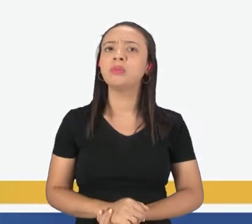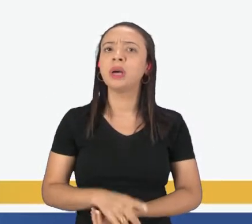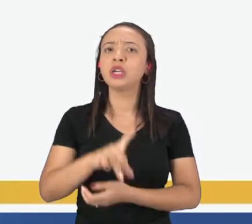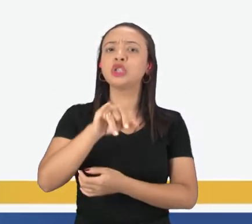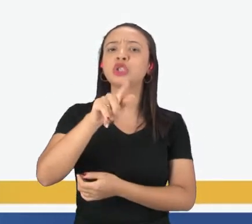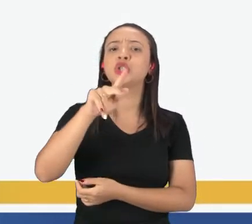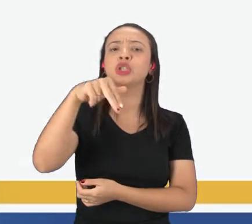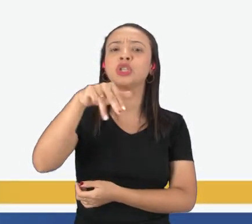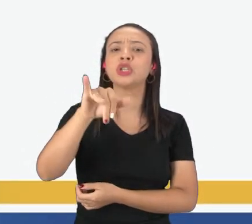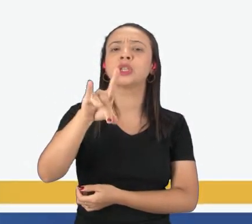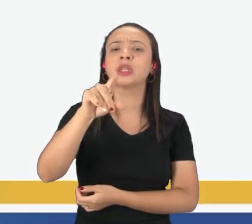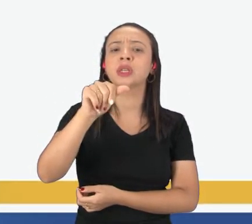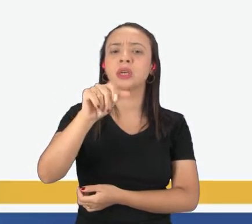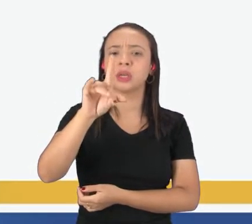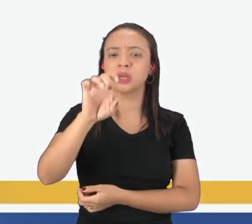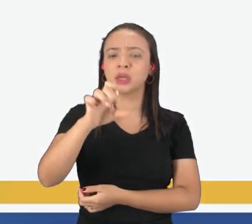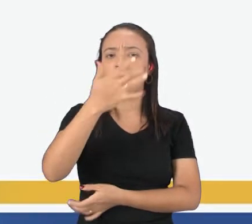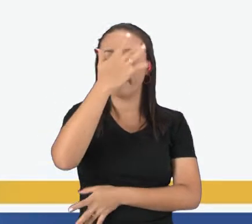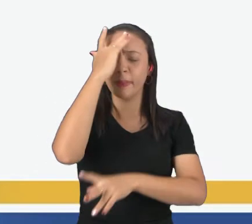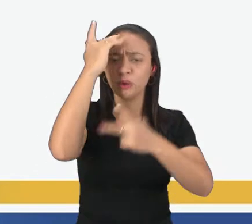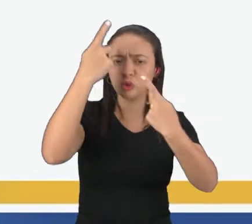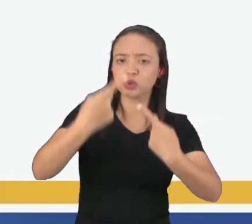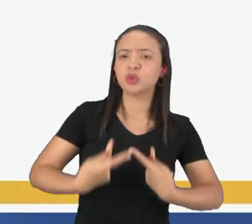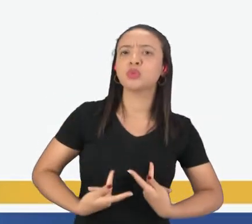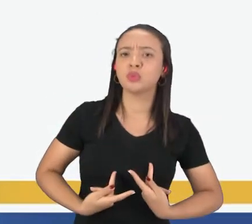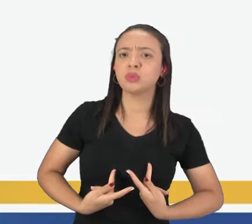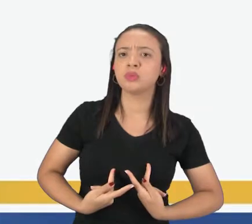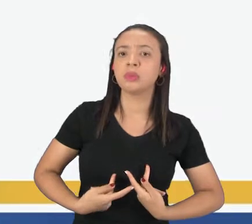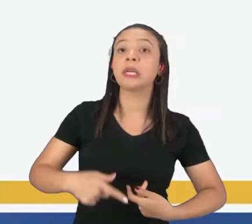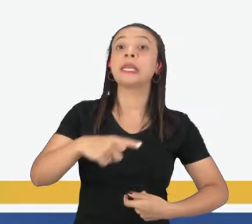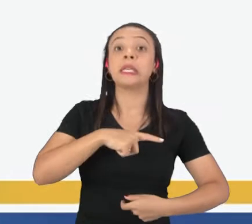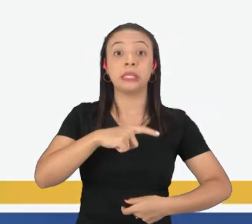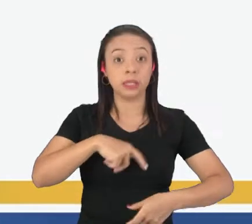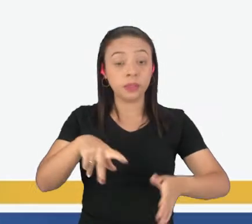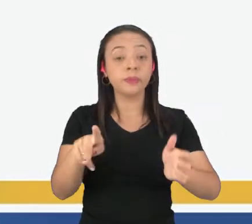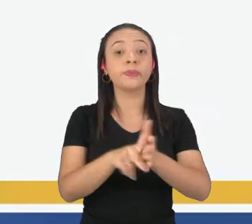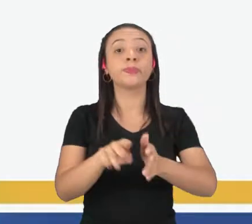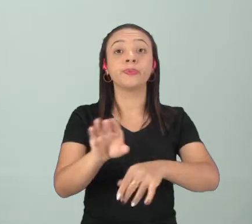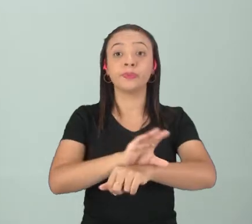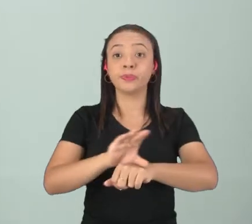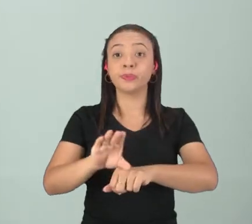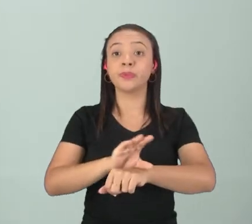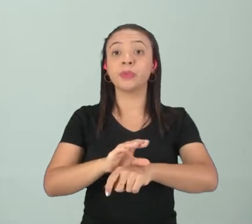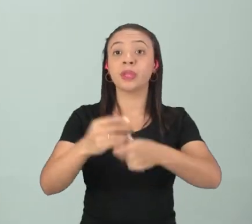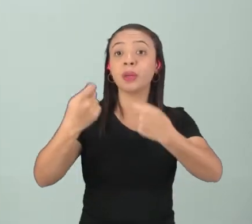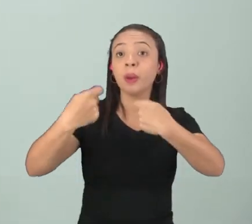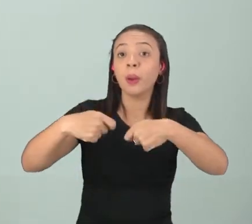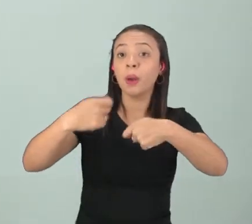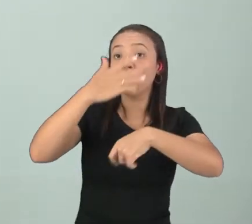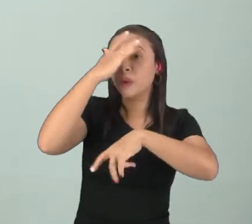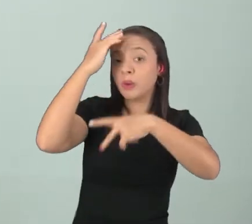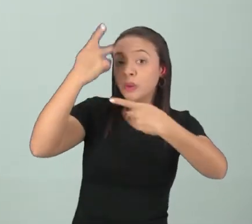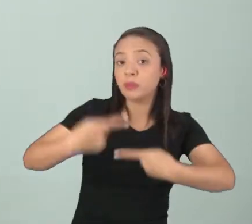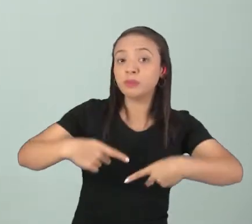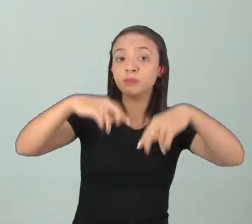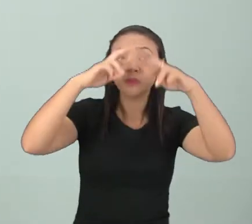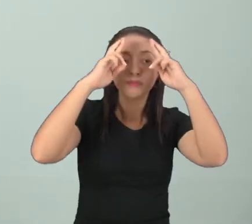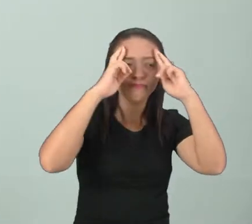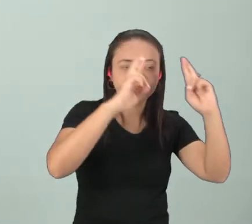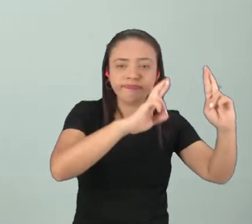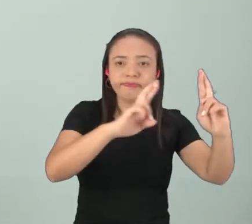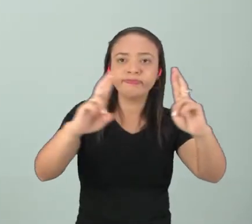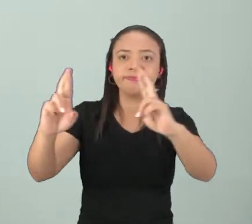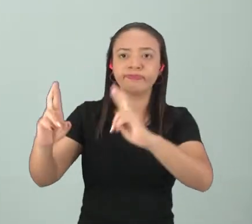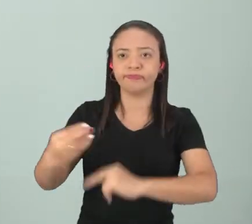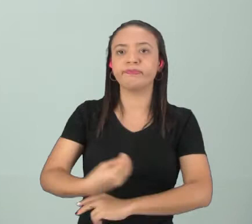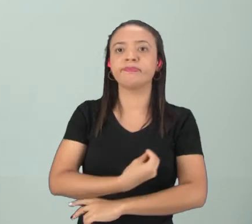A dignidade da pessoa humana. Consta na Constituição a necessidade de respeito